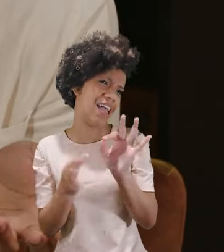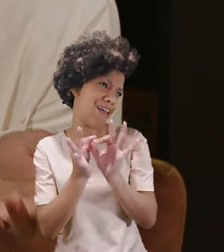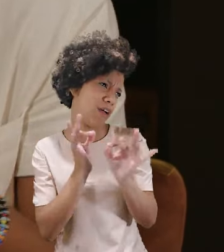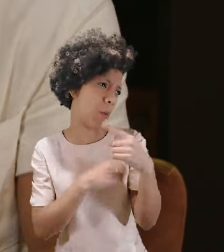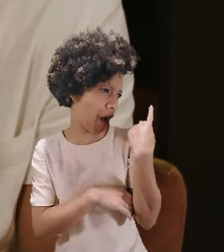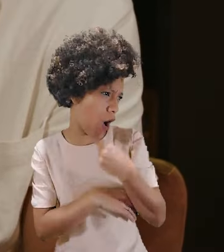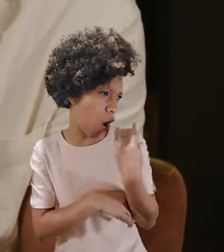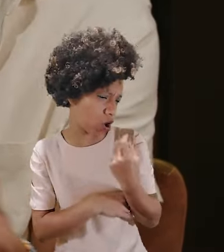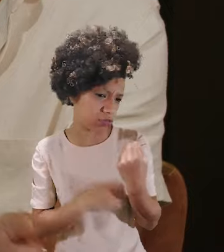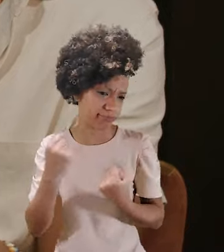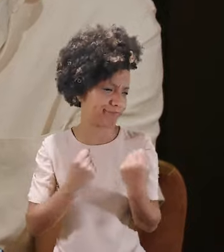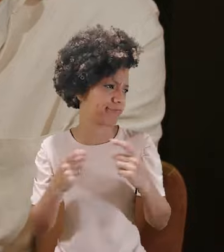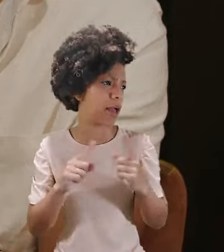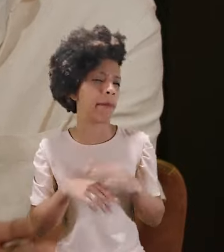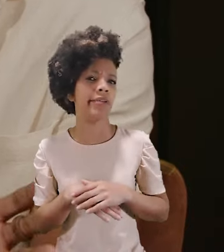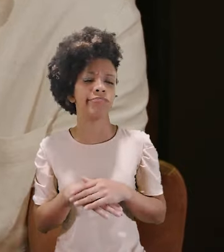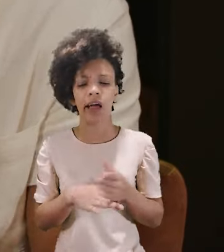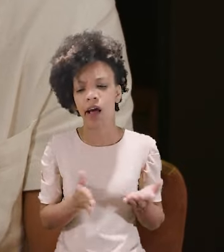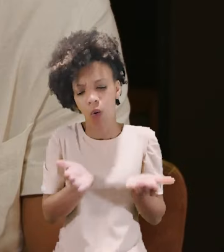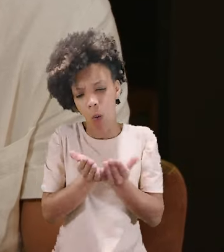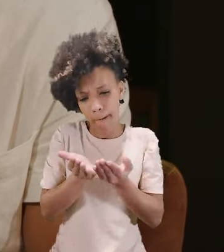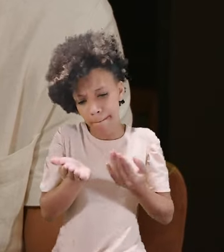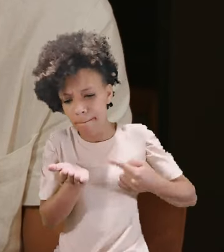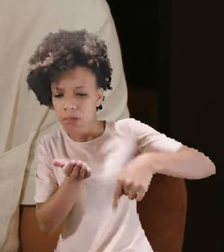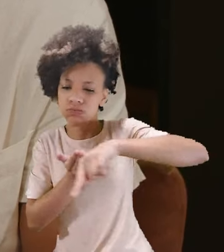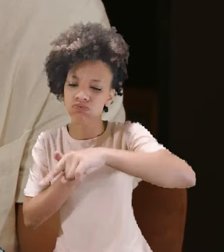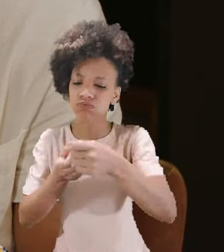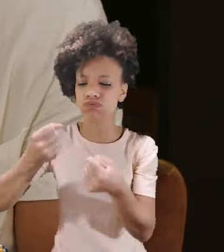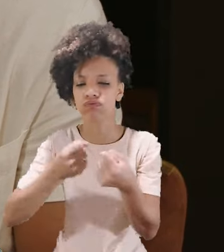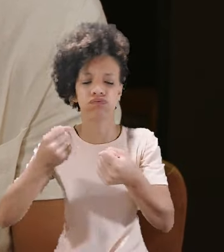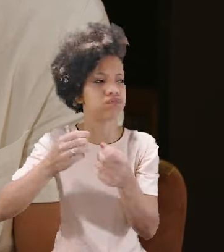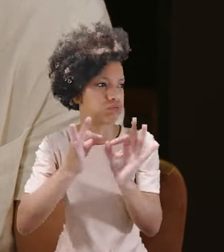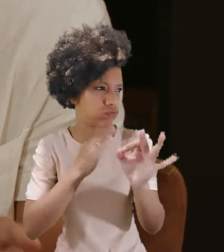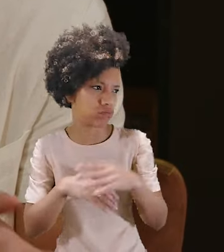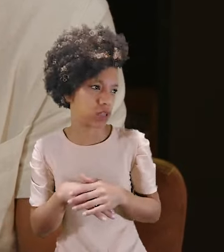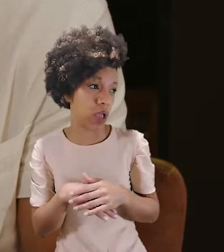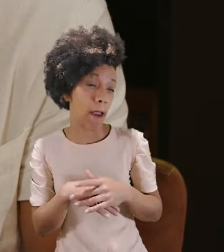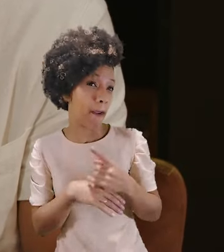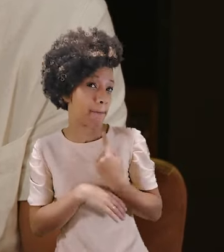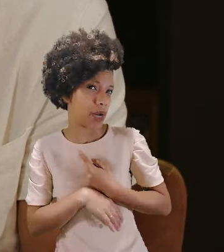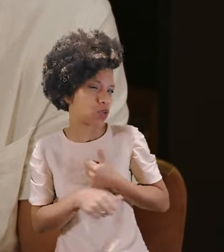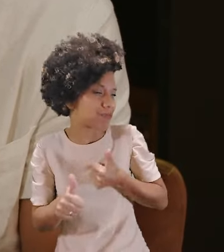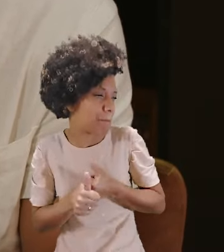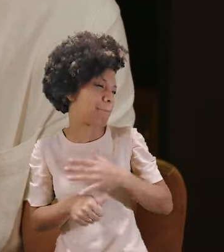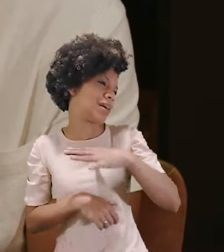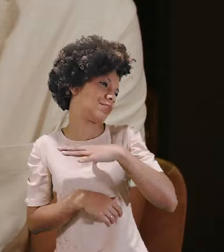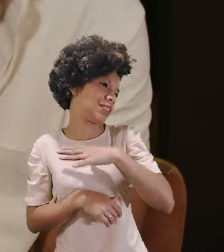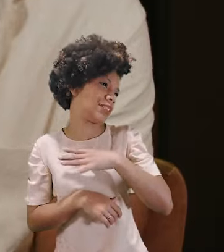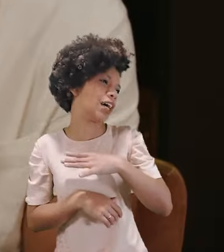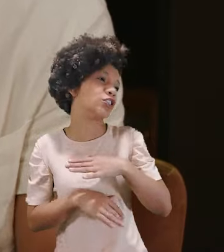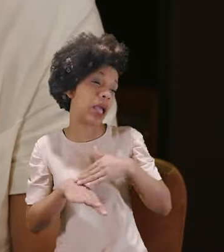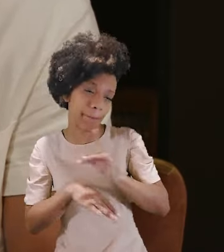tem um pouco perigoso e tal mas é isso aí ela sai do posto tá no carro vai embora assim para a gente acha que os melhores potes são aqueles mais próximos da cidade que a gente